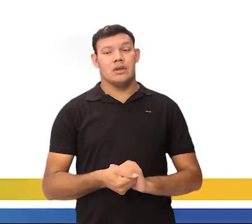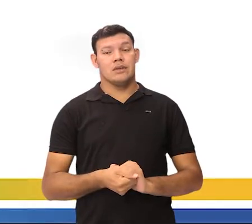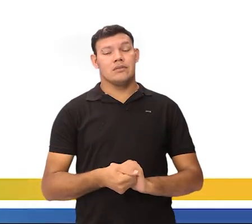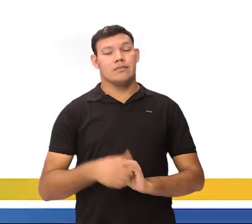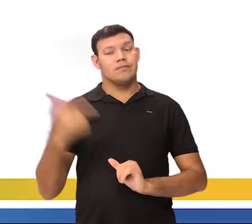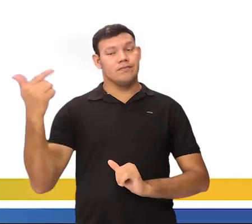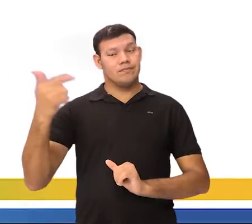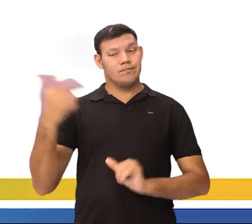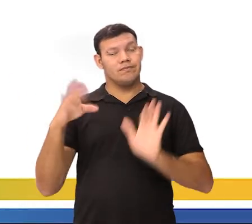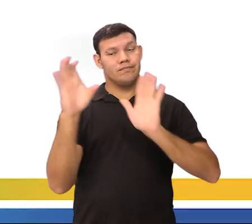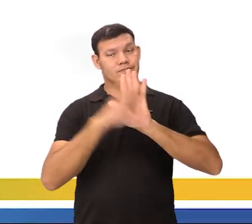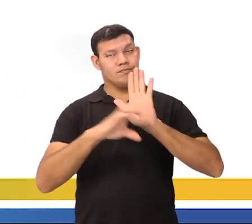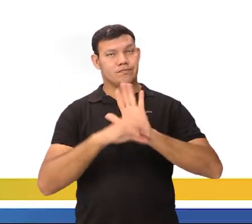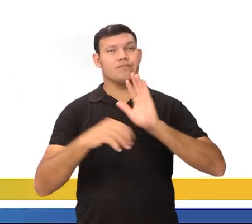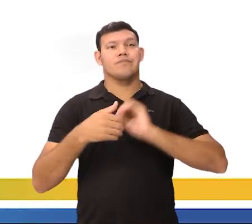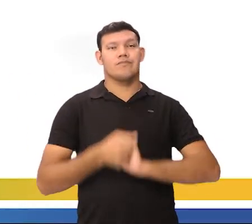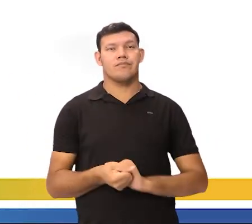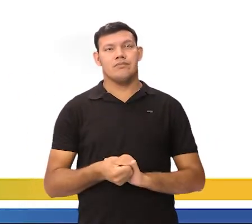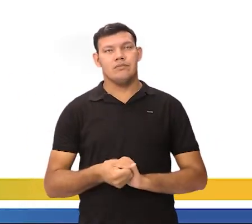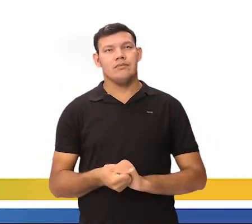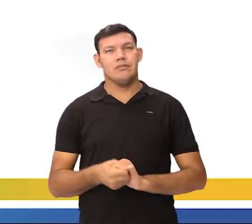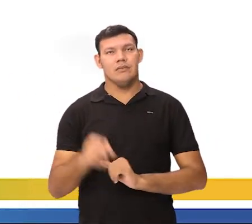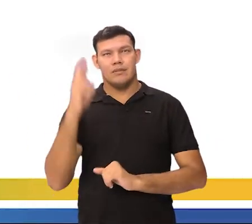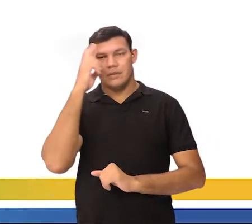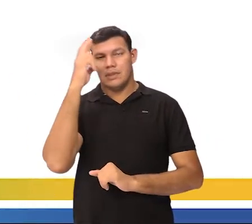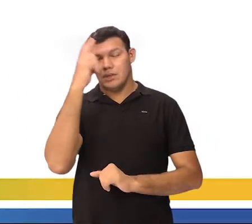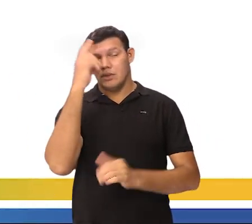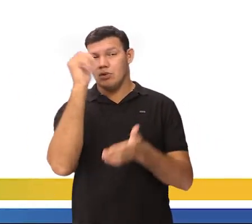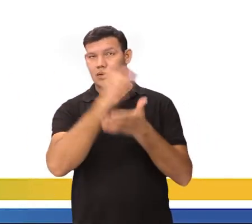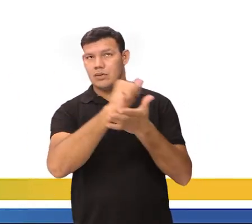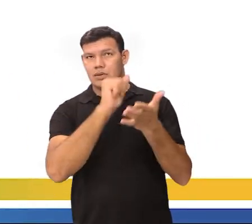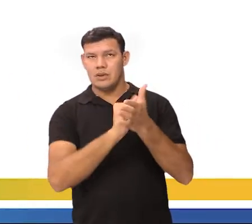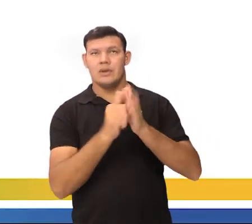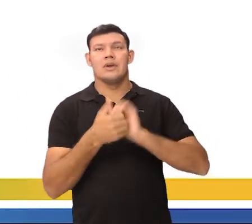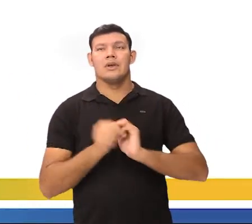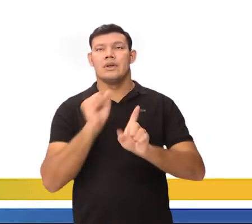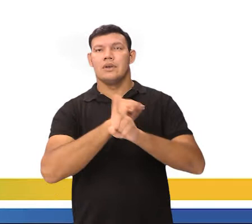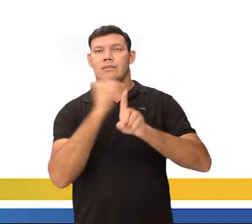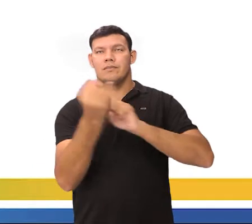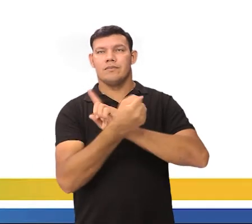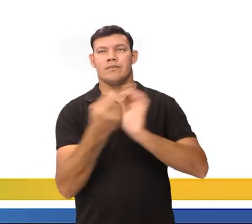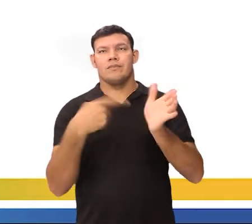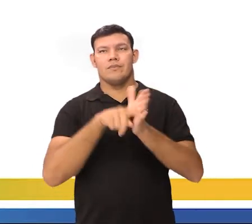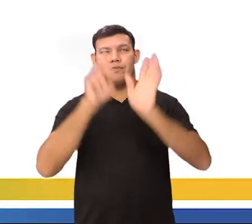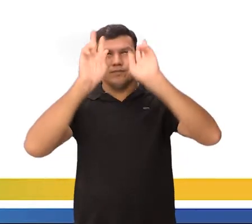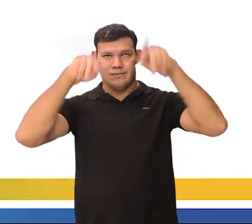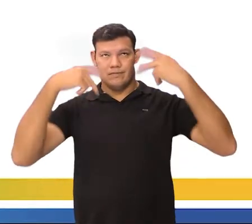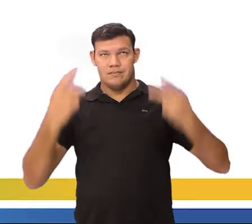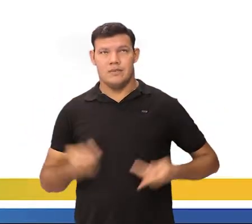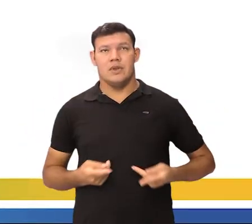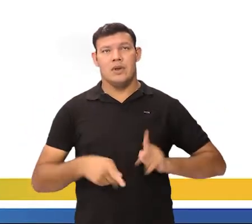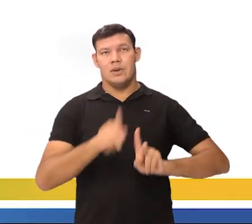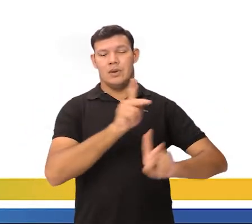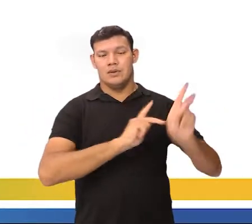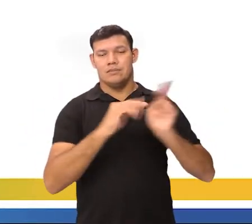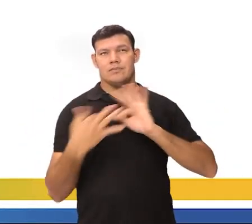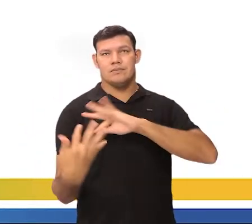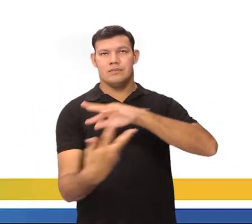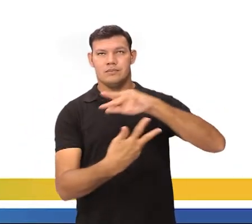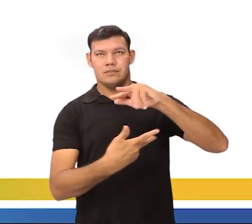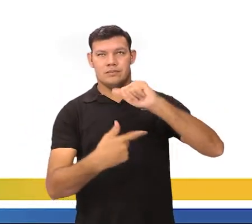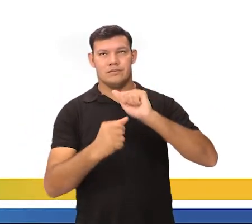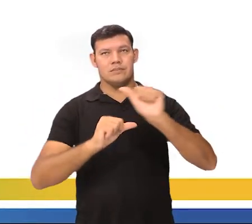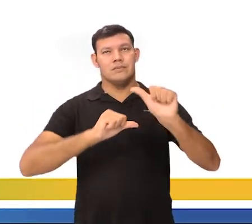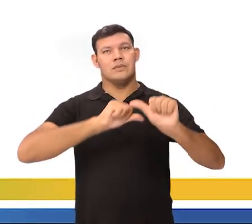registro da sociedade humana ou civilização mundial, das mudanças que acontecem na natureza dessa sociedade. Lembra que a